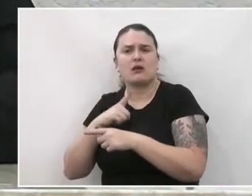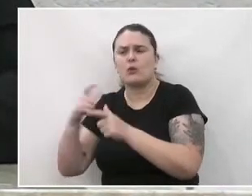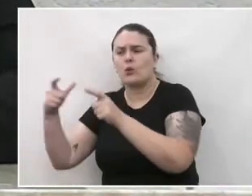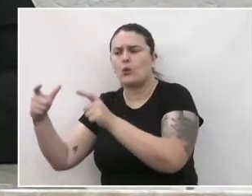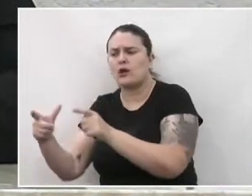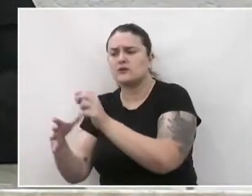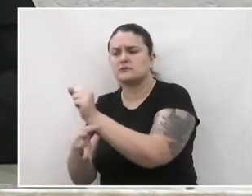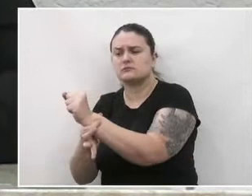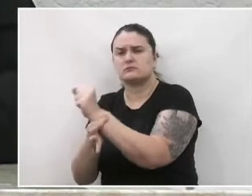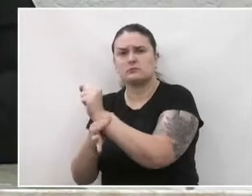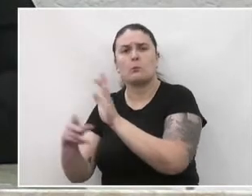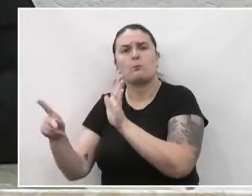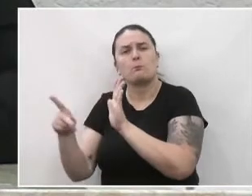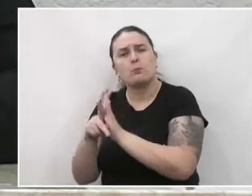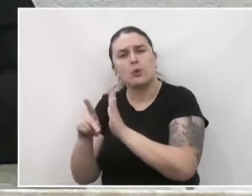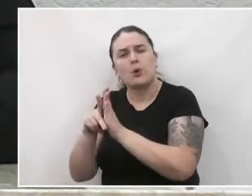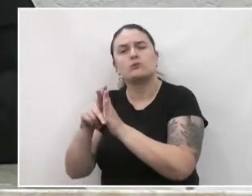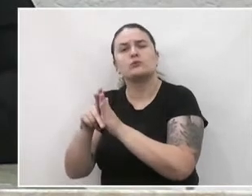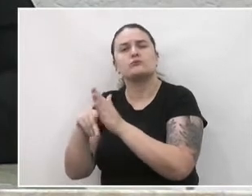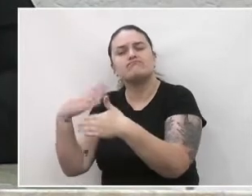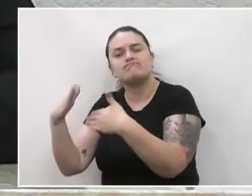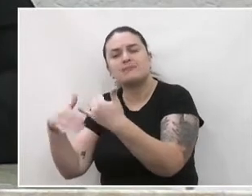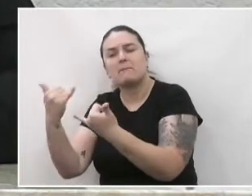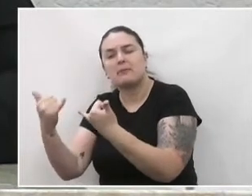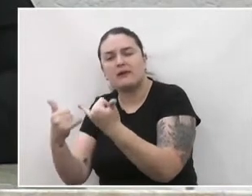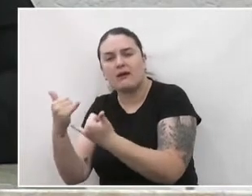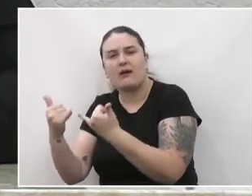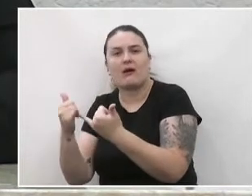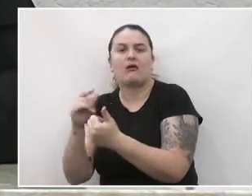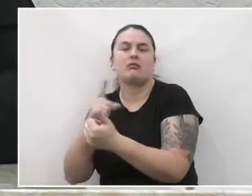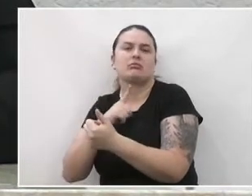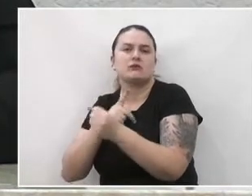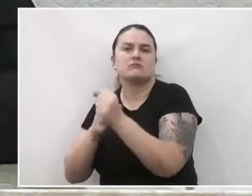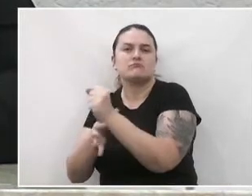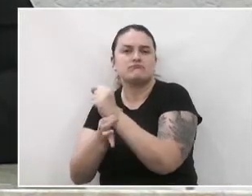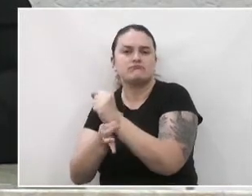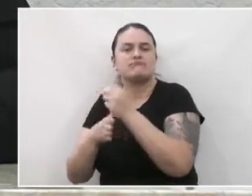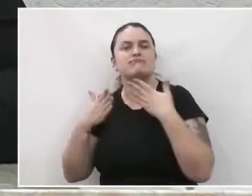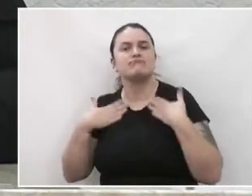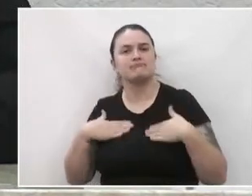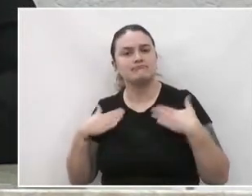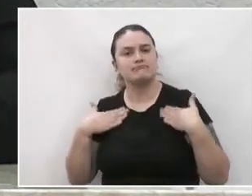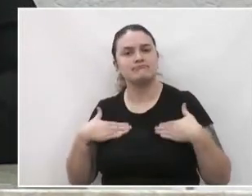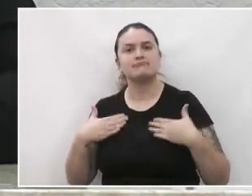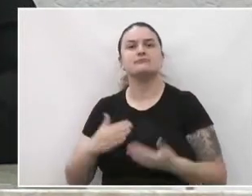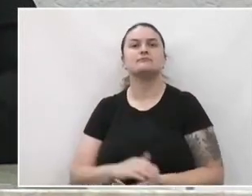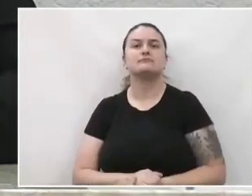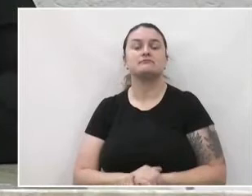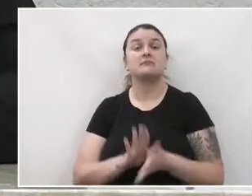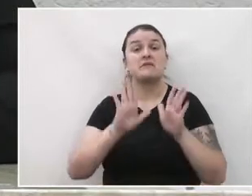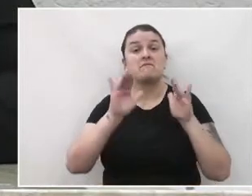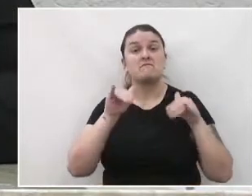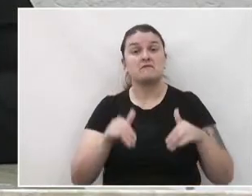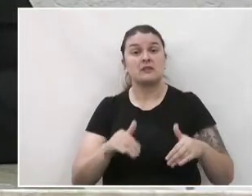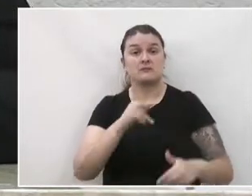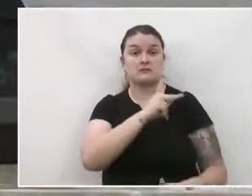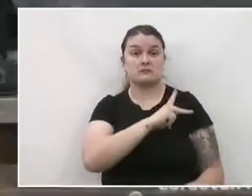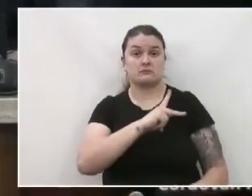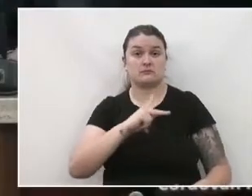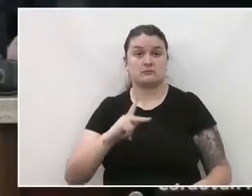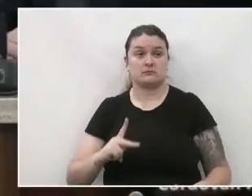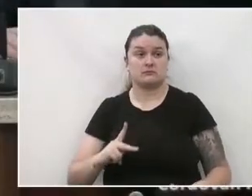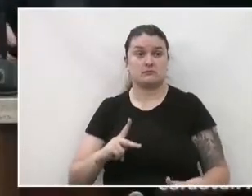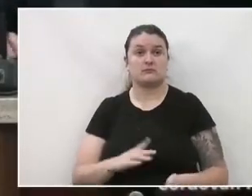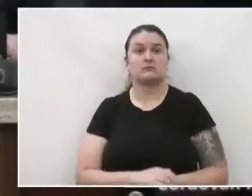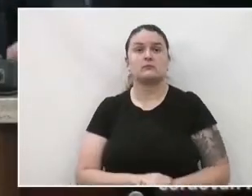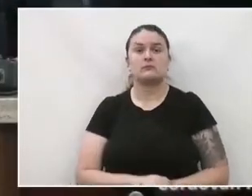local seguro para suas atividades e brincadeiras com segurança e conforto. Fim do expediente, senhor presidente.